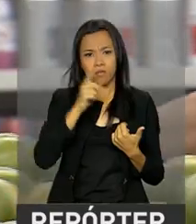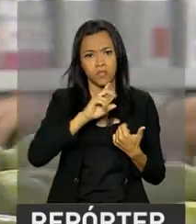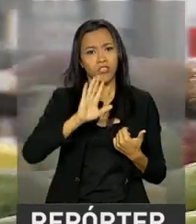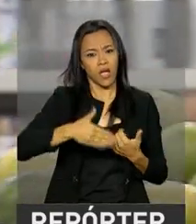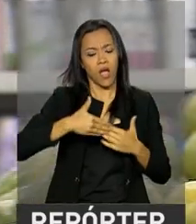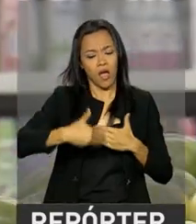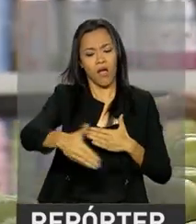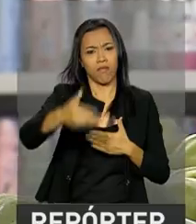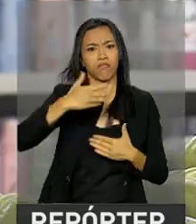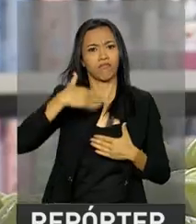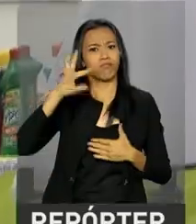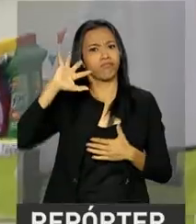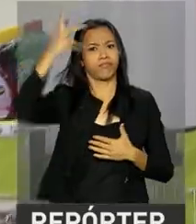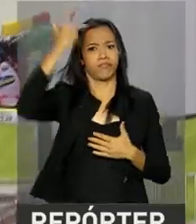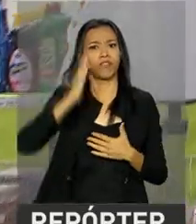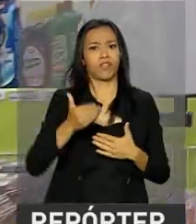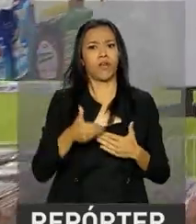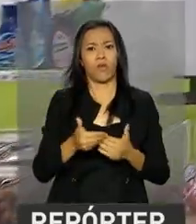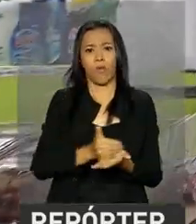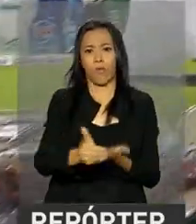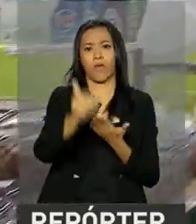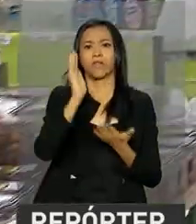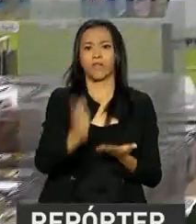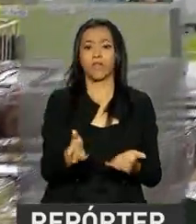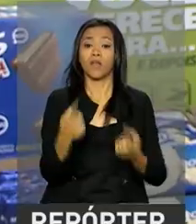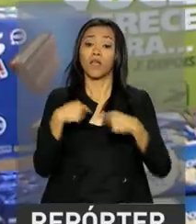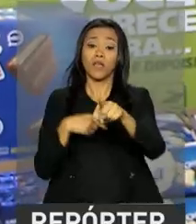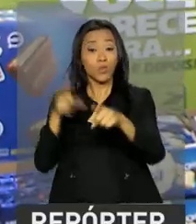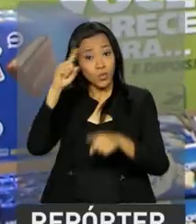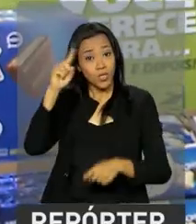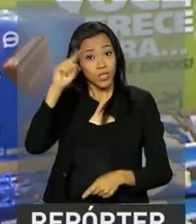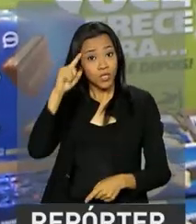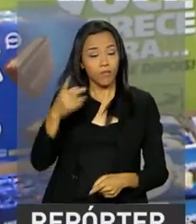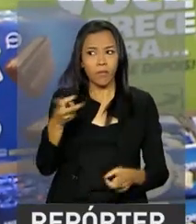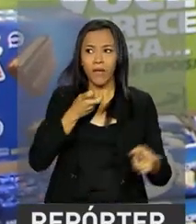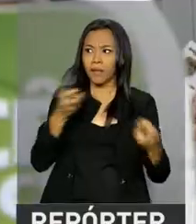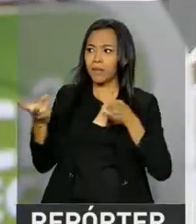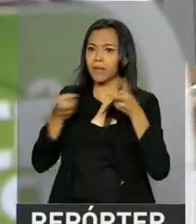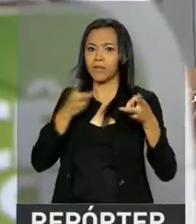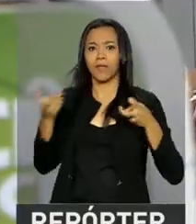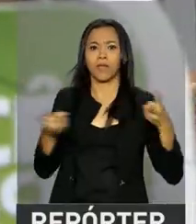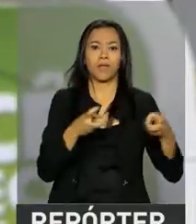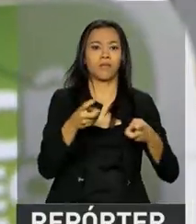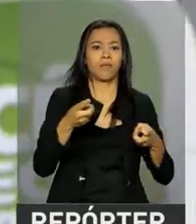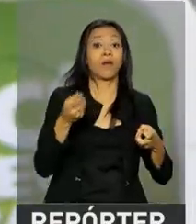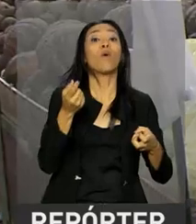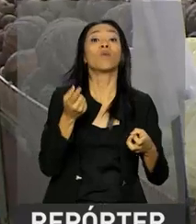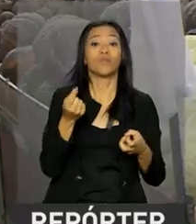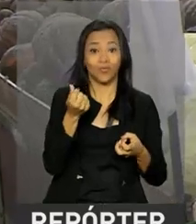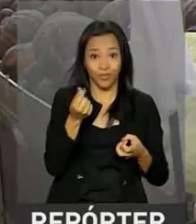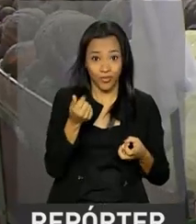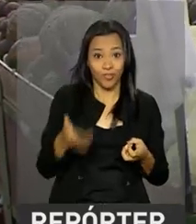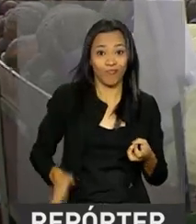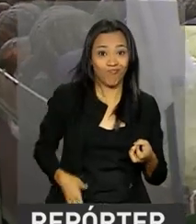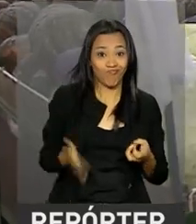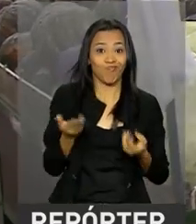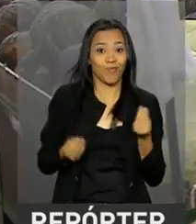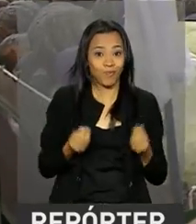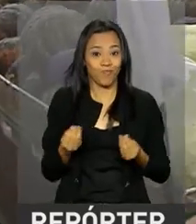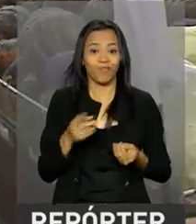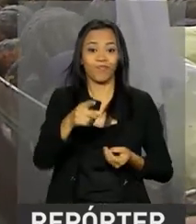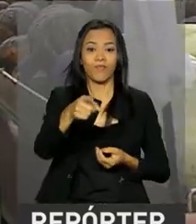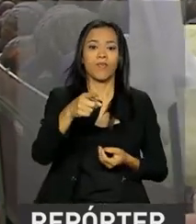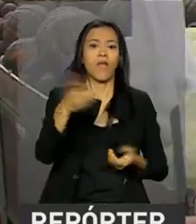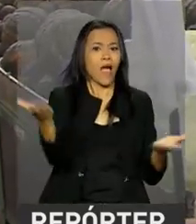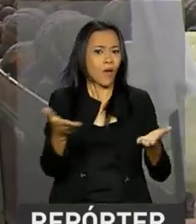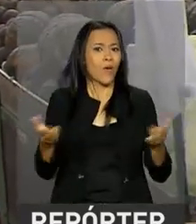resolvido. Os resultados passaram a ser vistos no dia a dia, onde as pessoas mais sentem, no bolso. Agora está menor, a